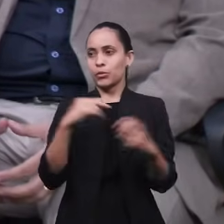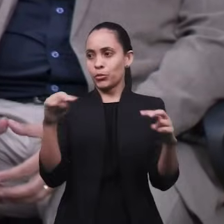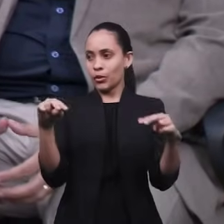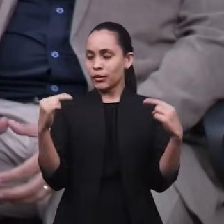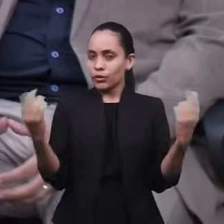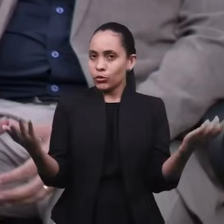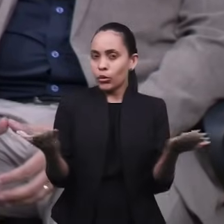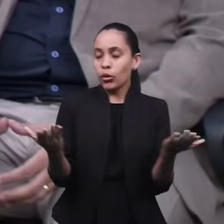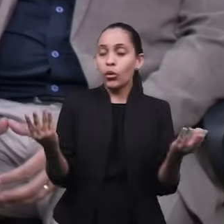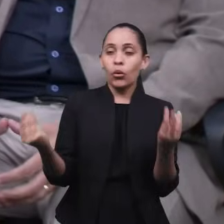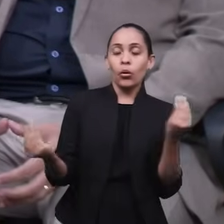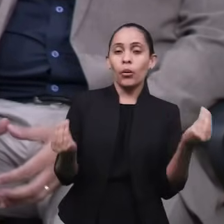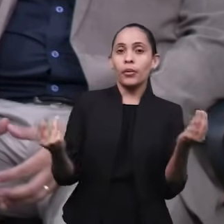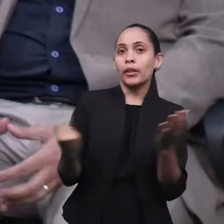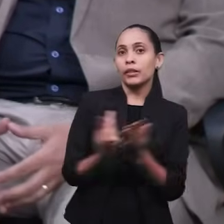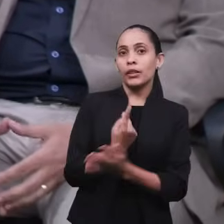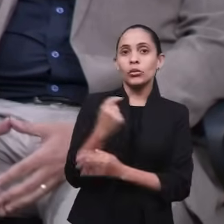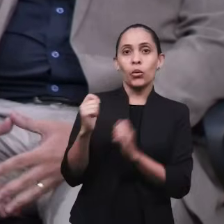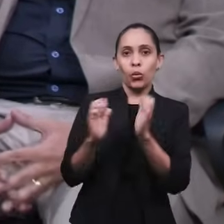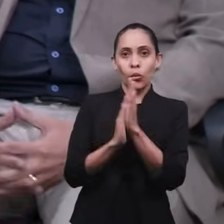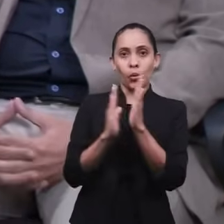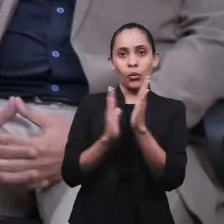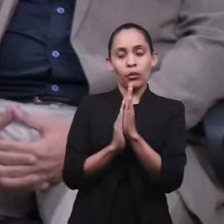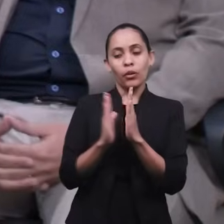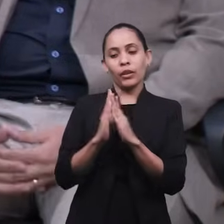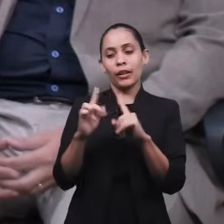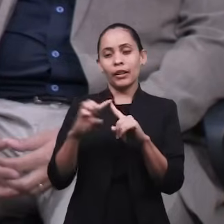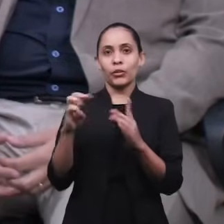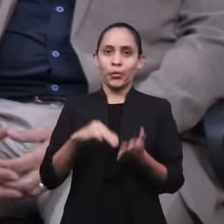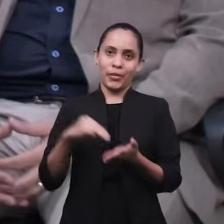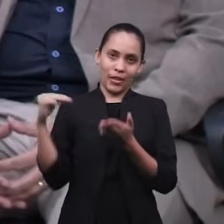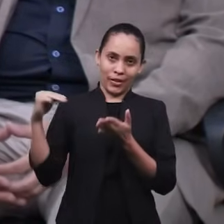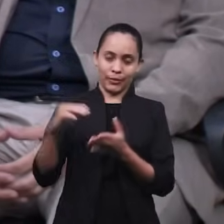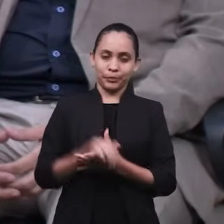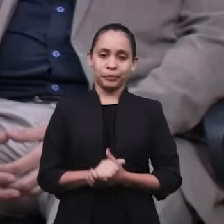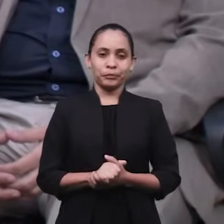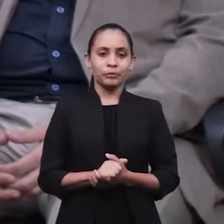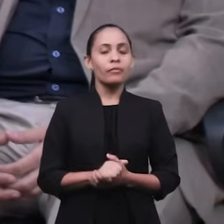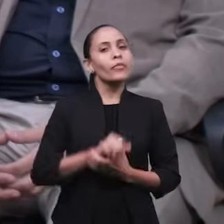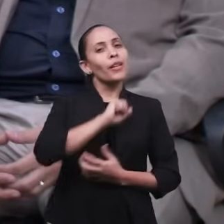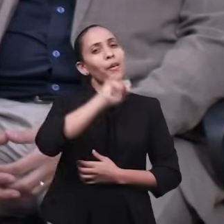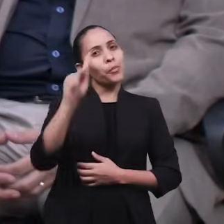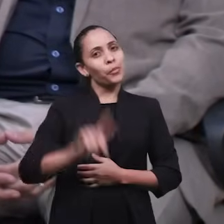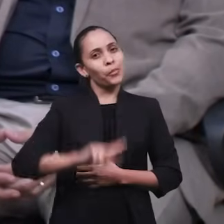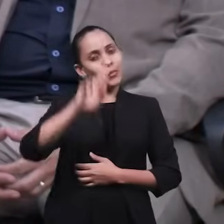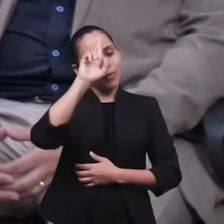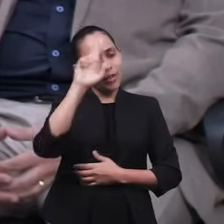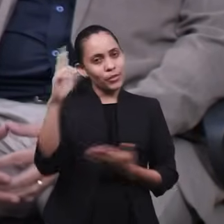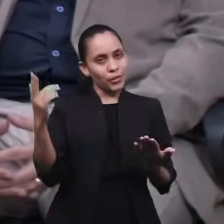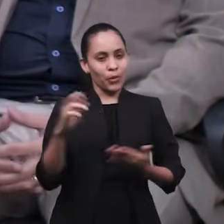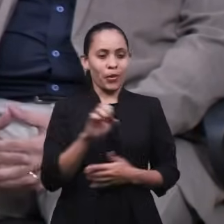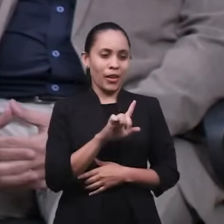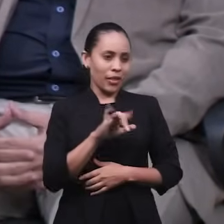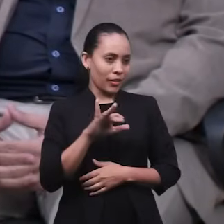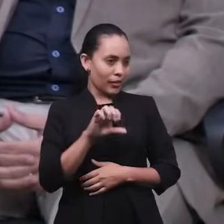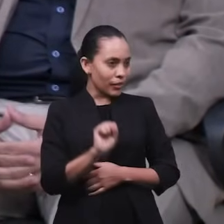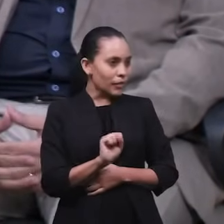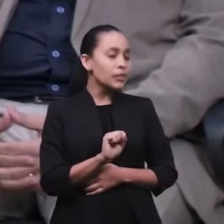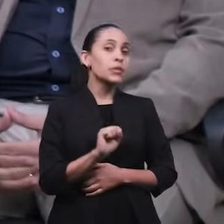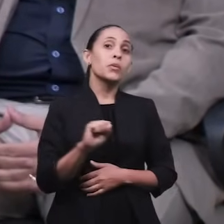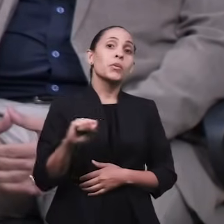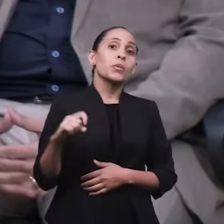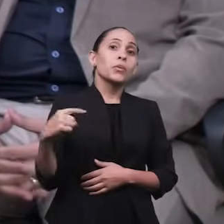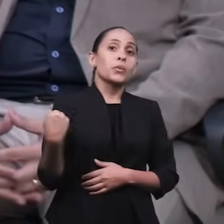assistindo, como é que funciona o louvor na Igreja Cristã Maranata? A paz do Senhor, Elias.